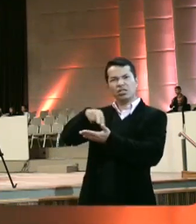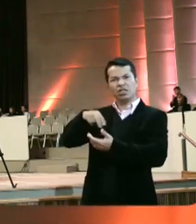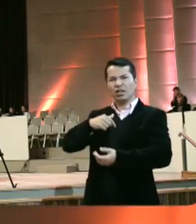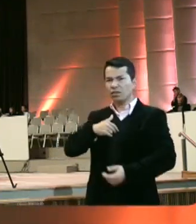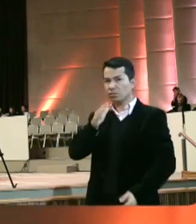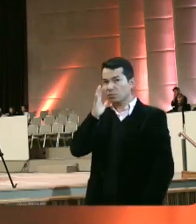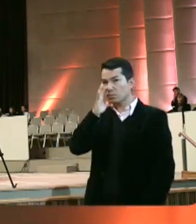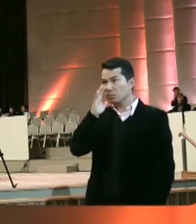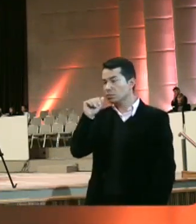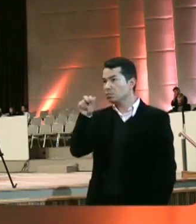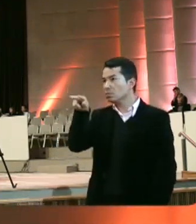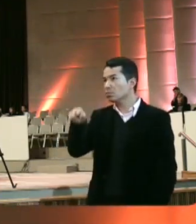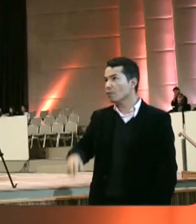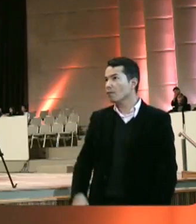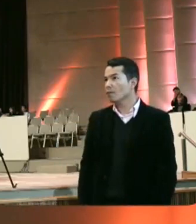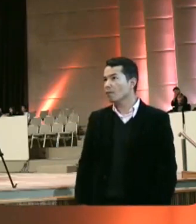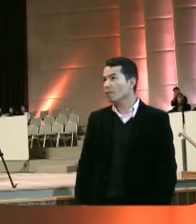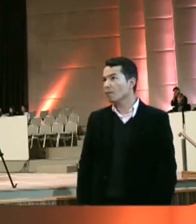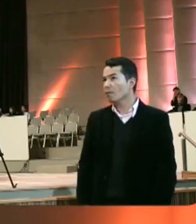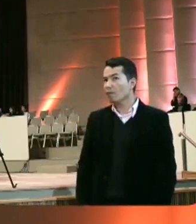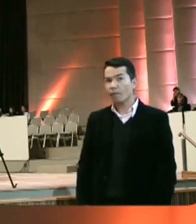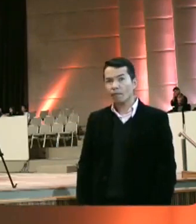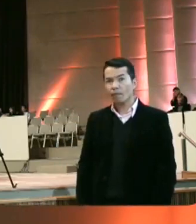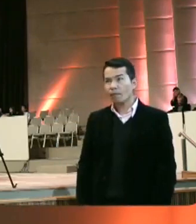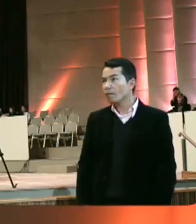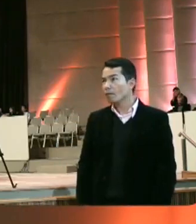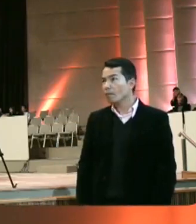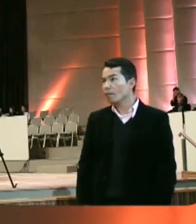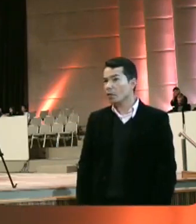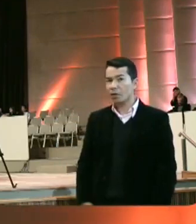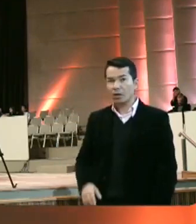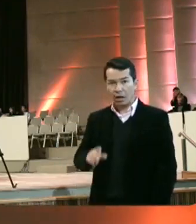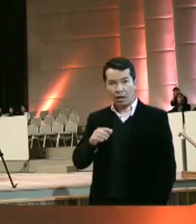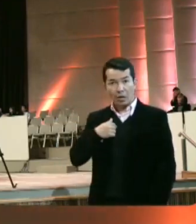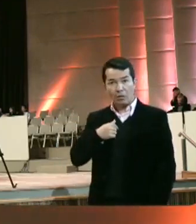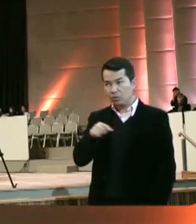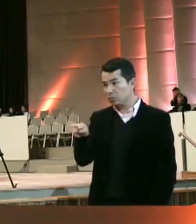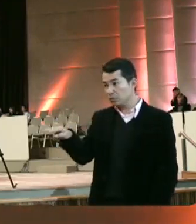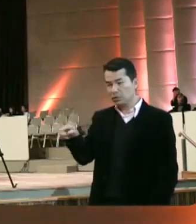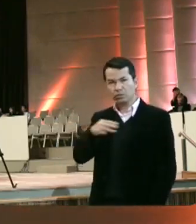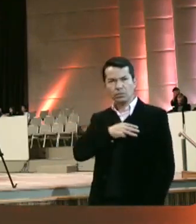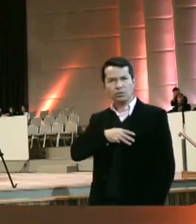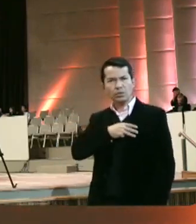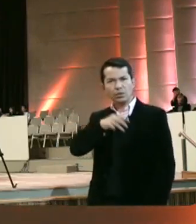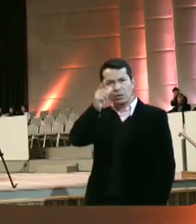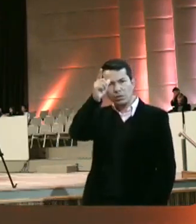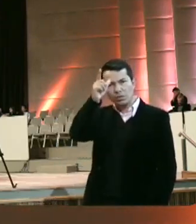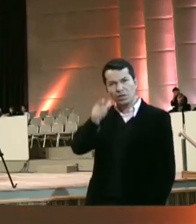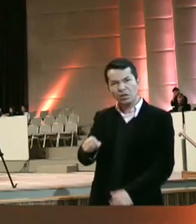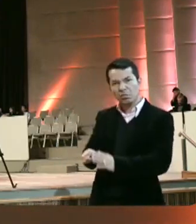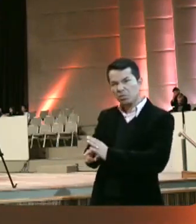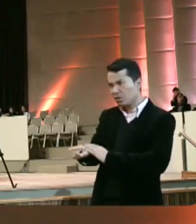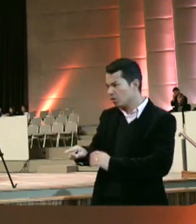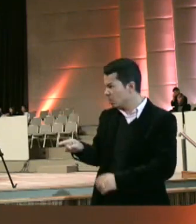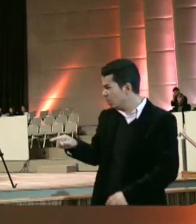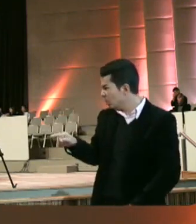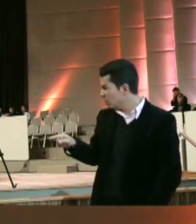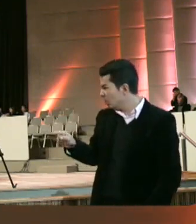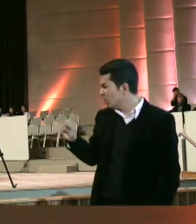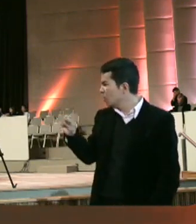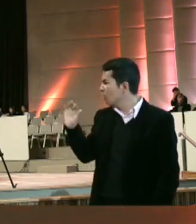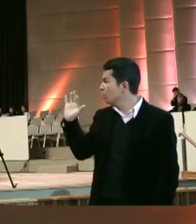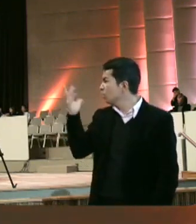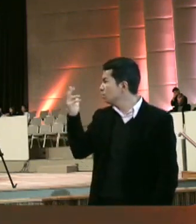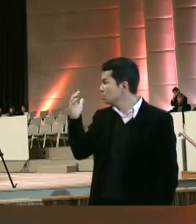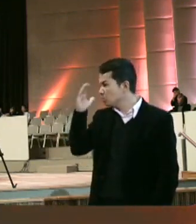olhei assim para o pastor, que era um missionário da Alemanha, e disse assim: me explica o que está acontecendo, que eu não estou